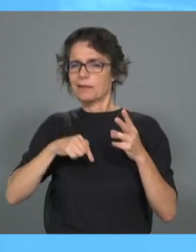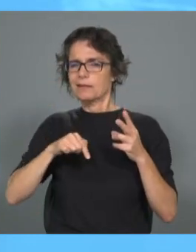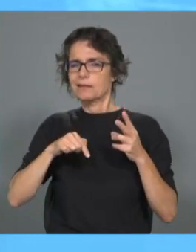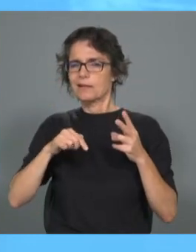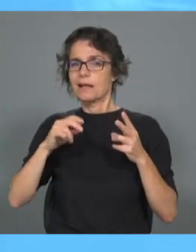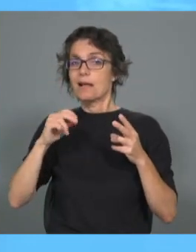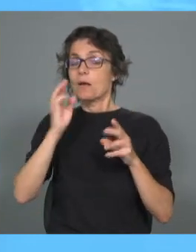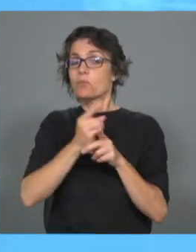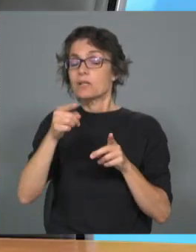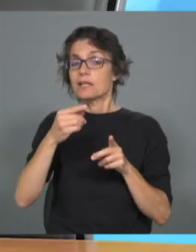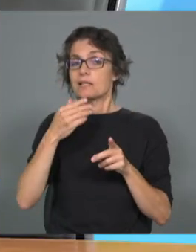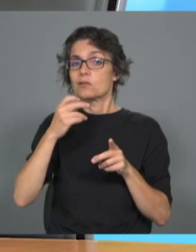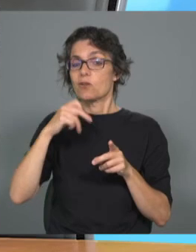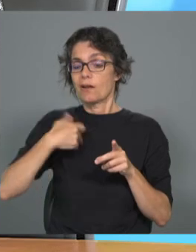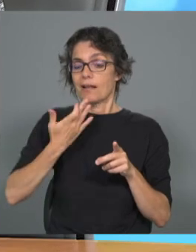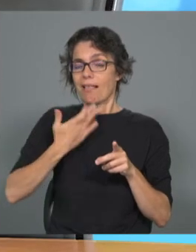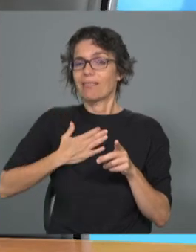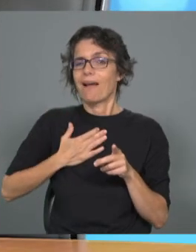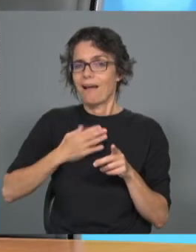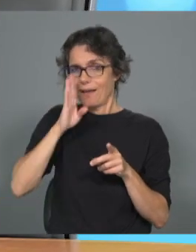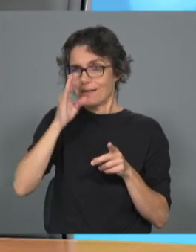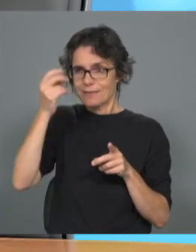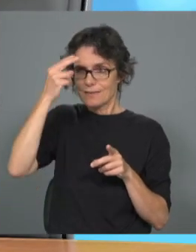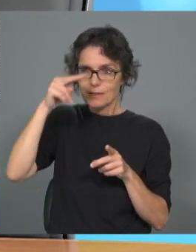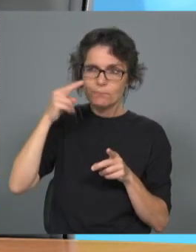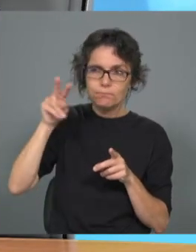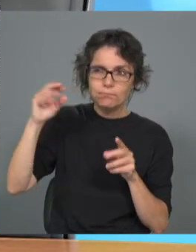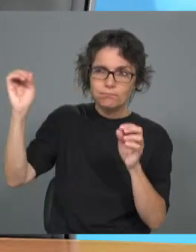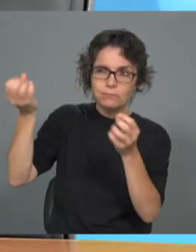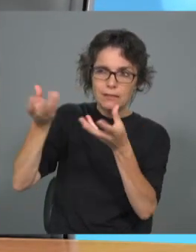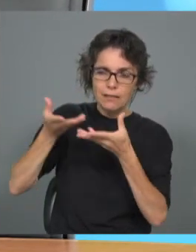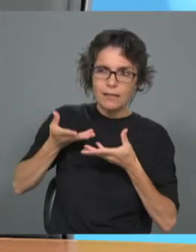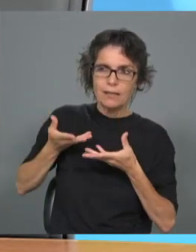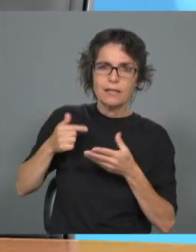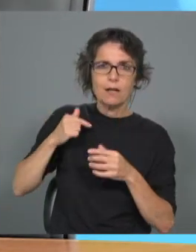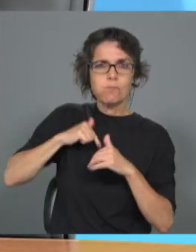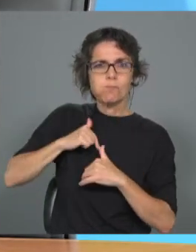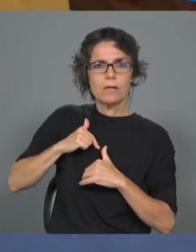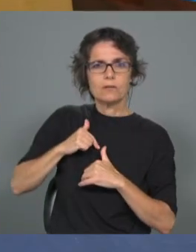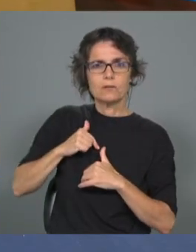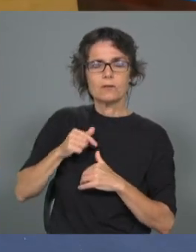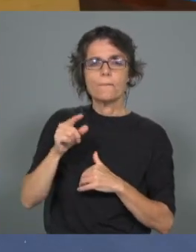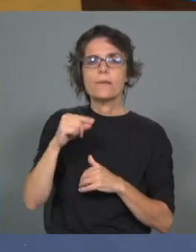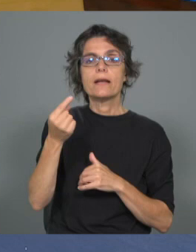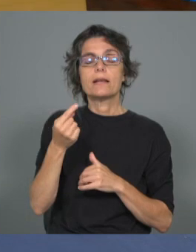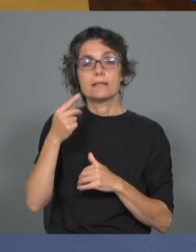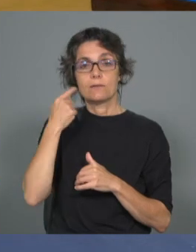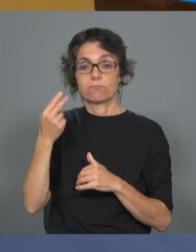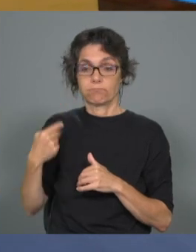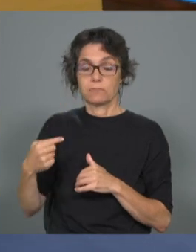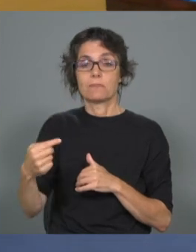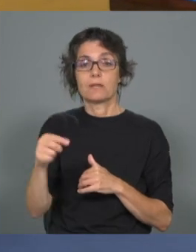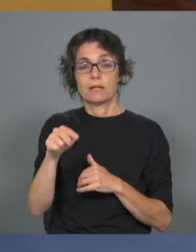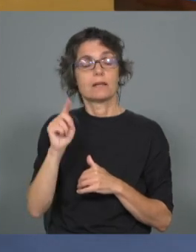enriquecidos. Esta verdade que é vivida em algumas comunidades é importante que se